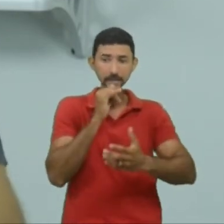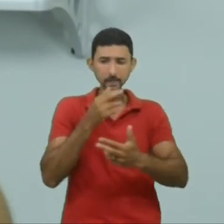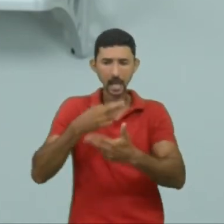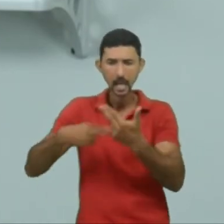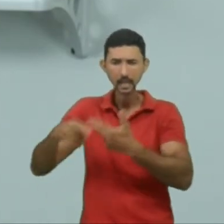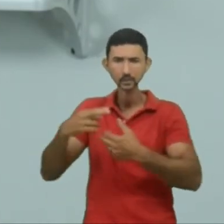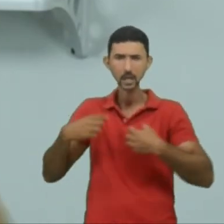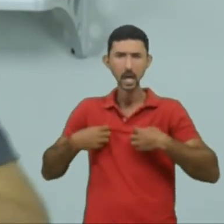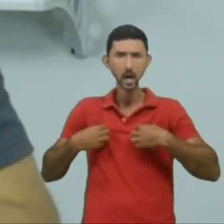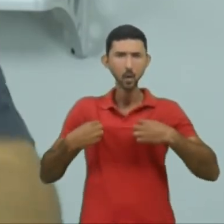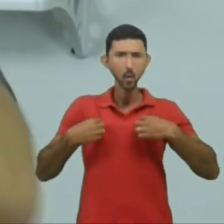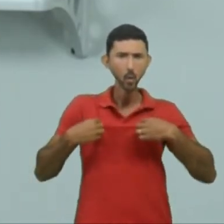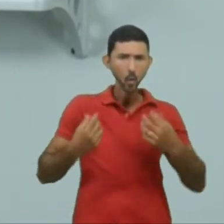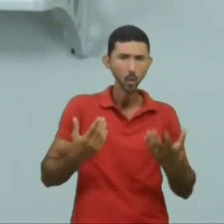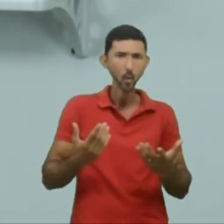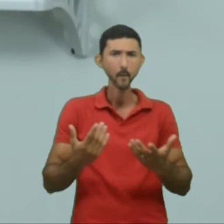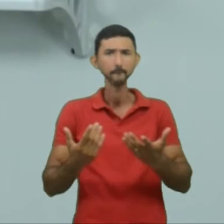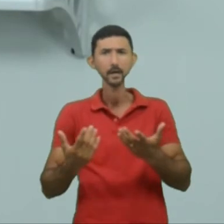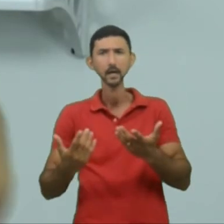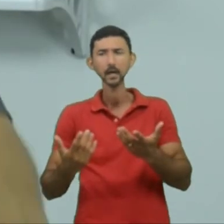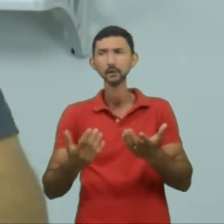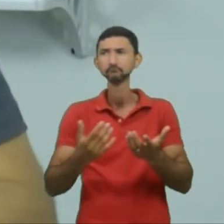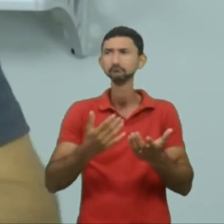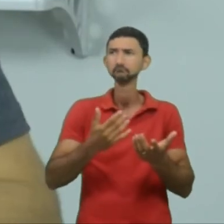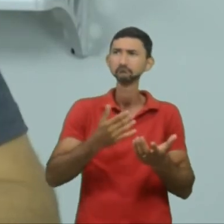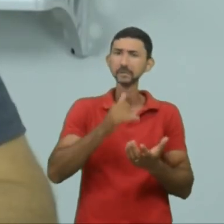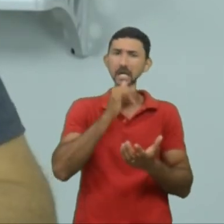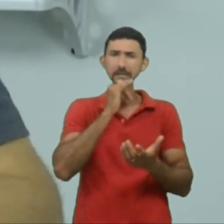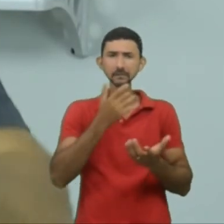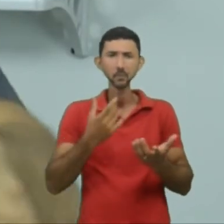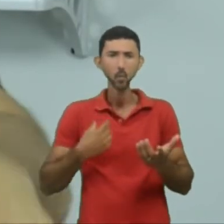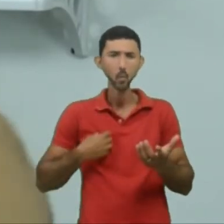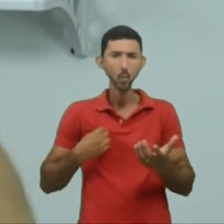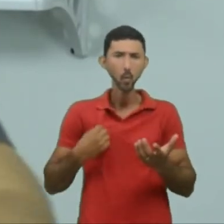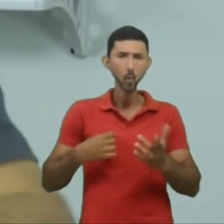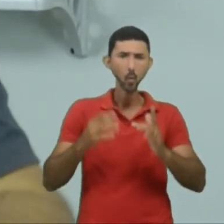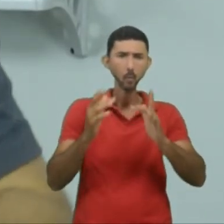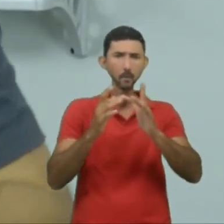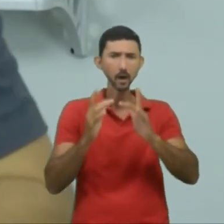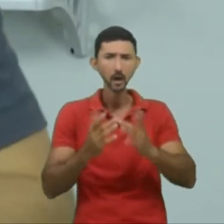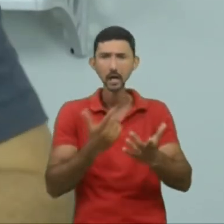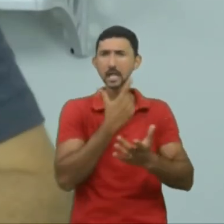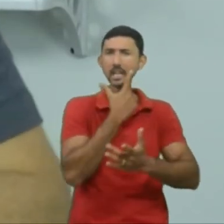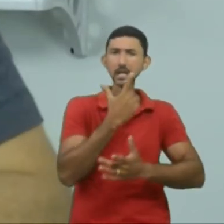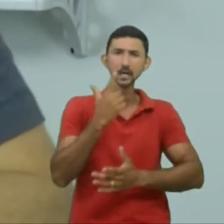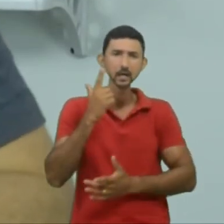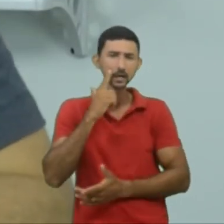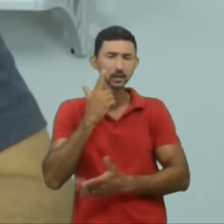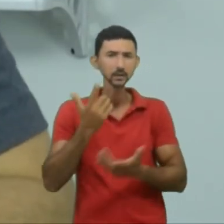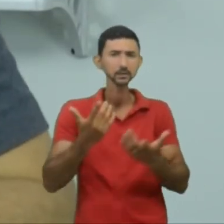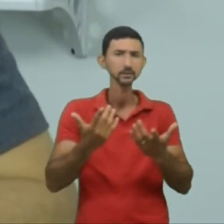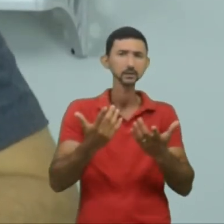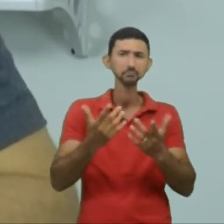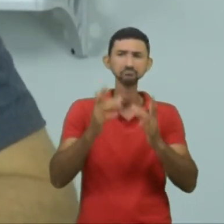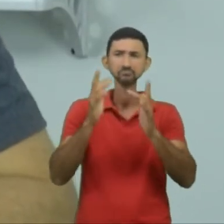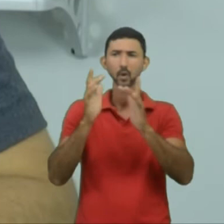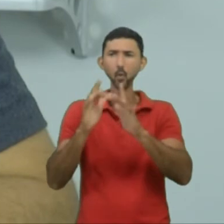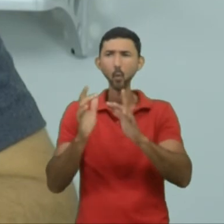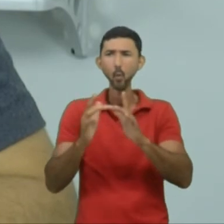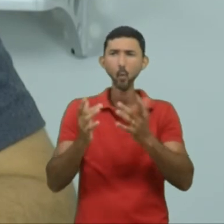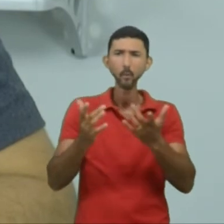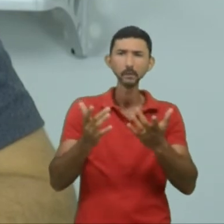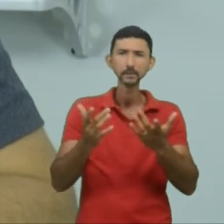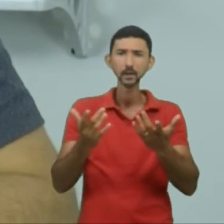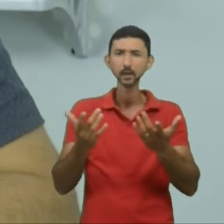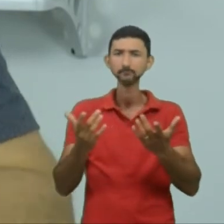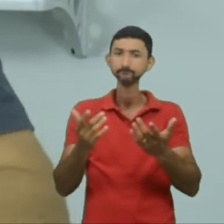relacionar roupas, como a gente falou agora há pouco, combinar lanches, quando você quiser combinar, como a